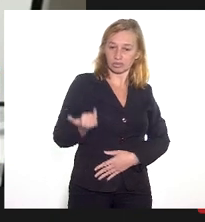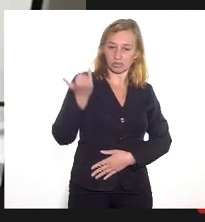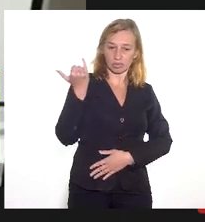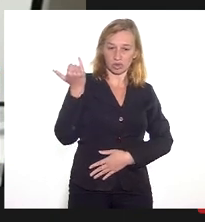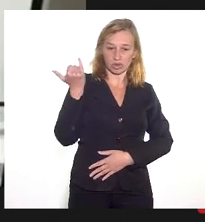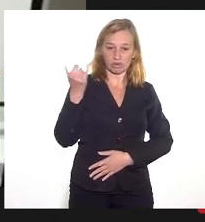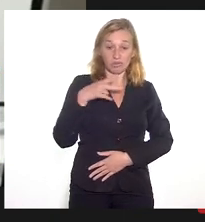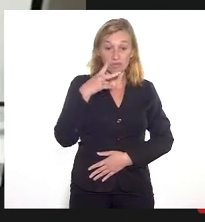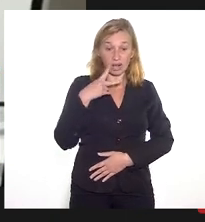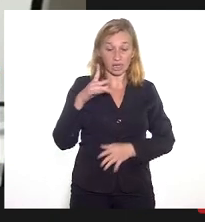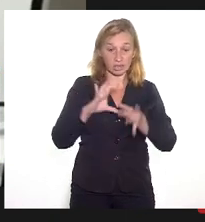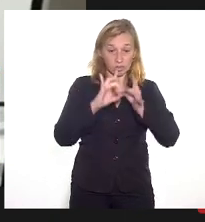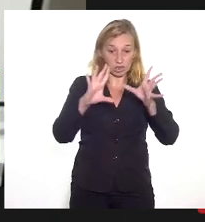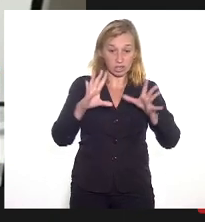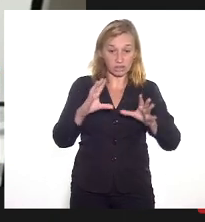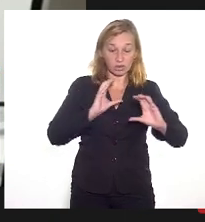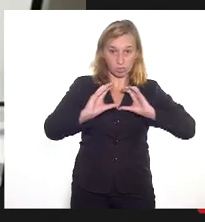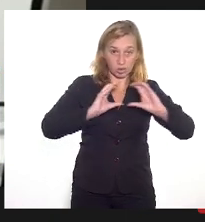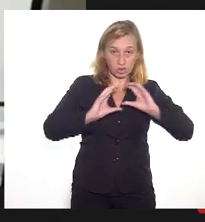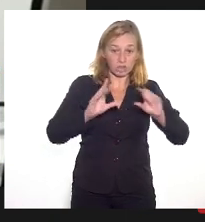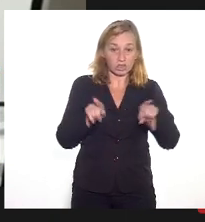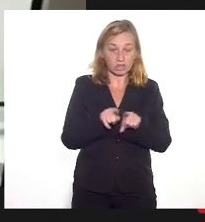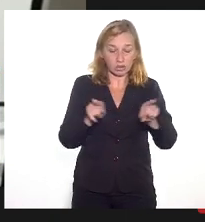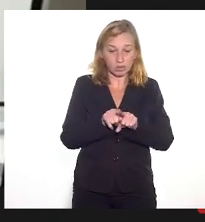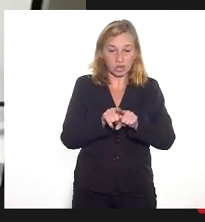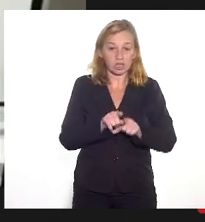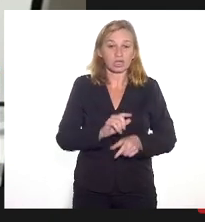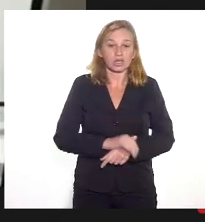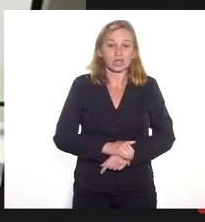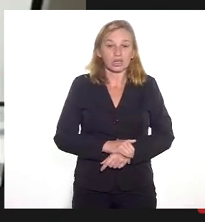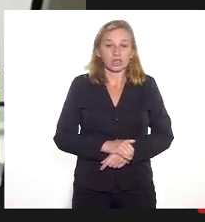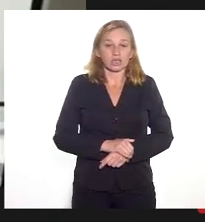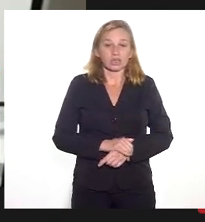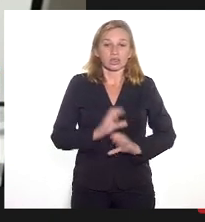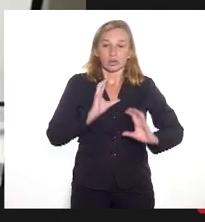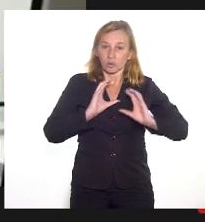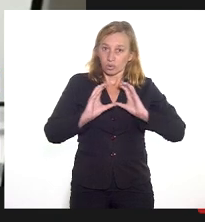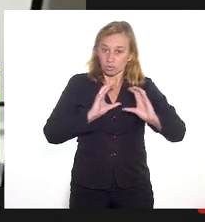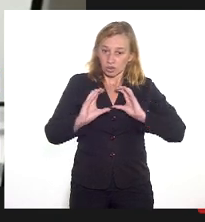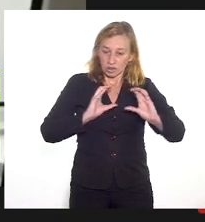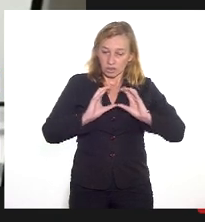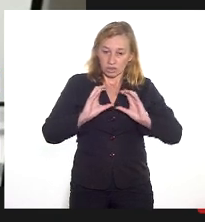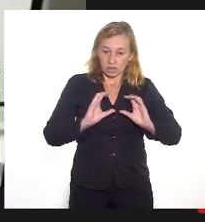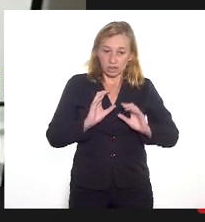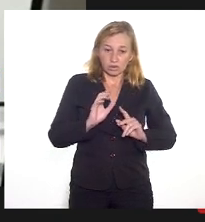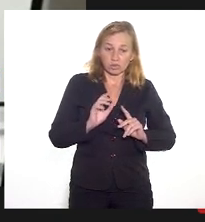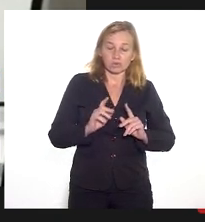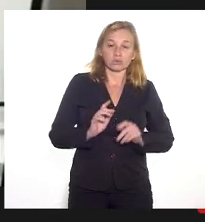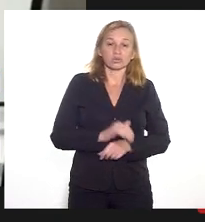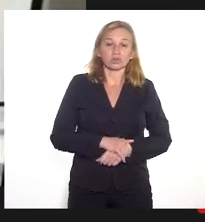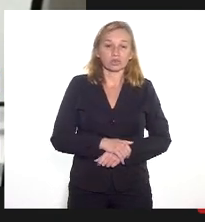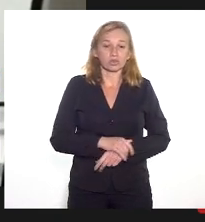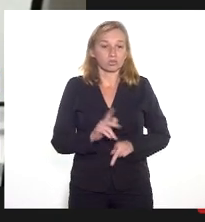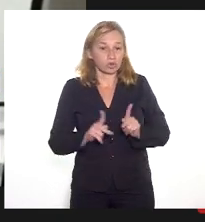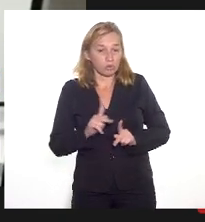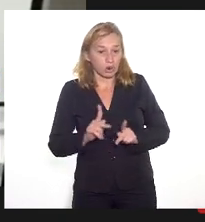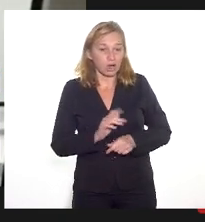falar de democratização de comunicação e também da atuação dos comunicadores populares, dos